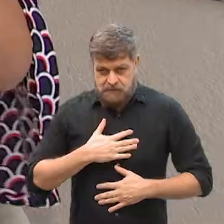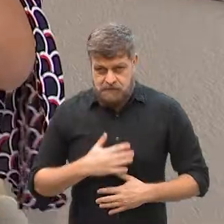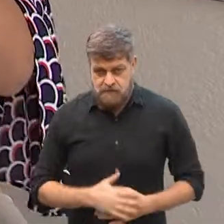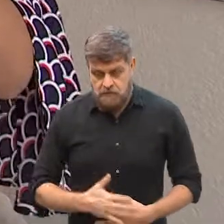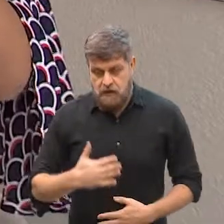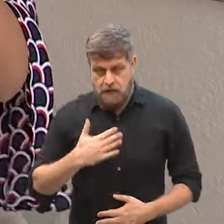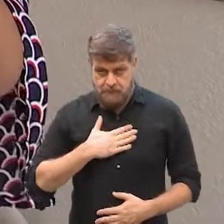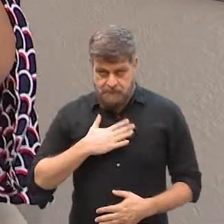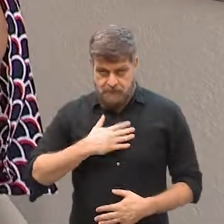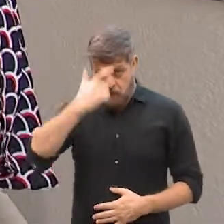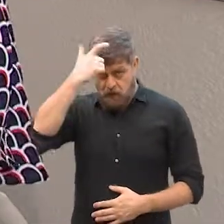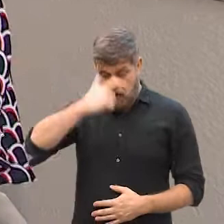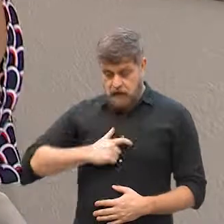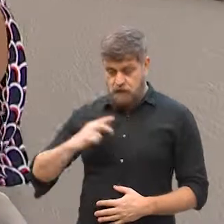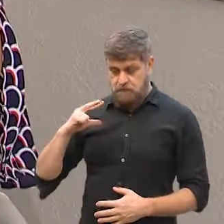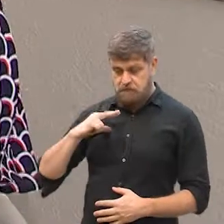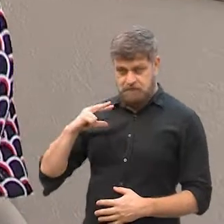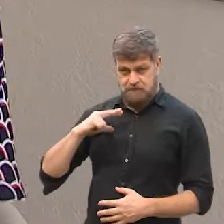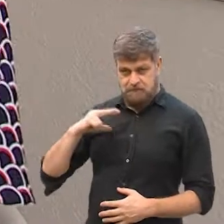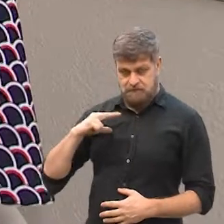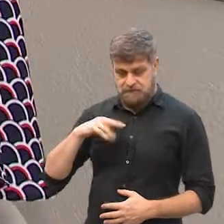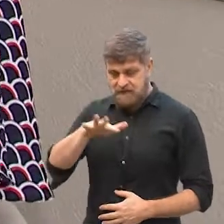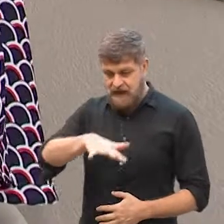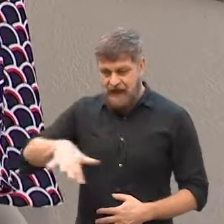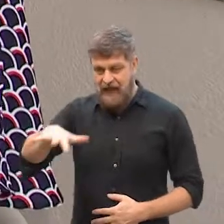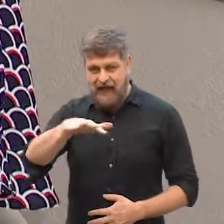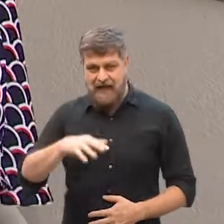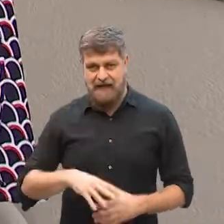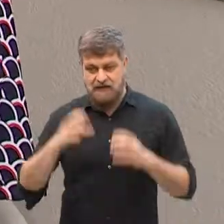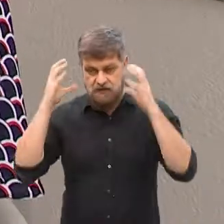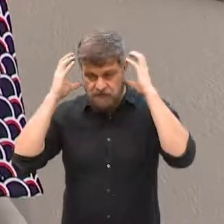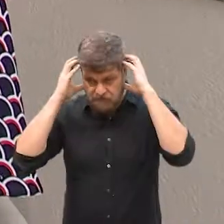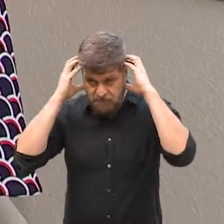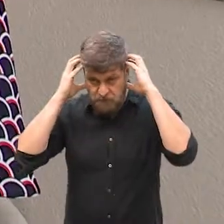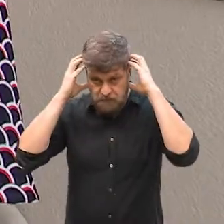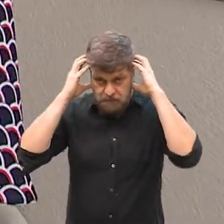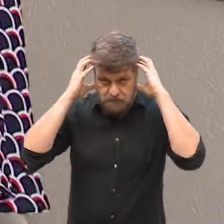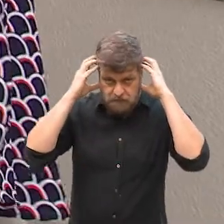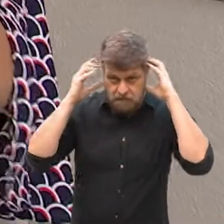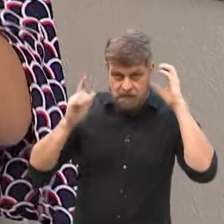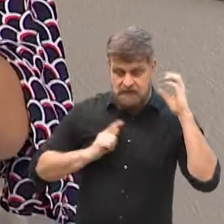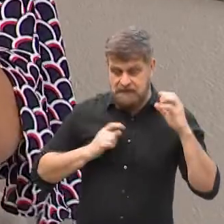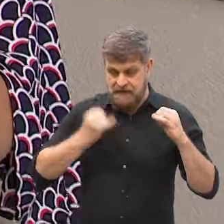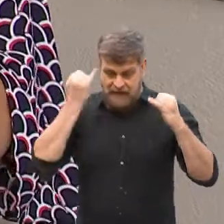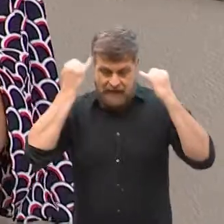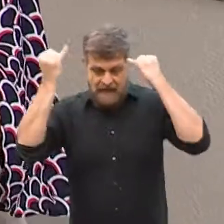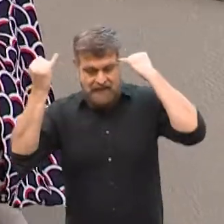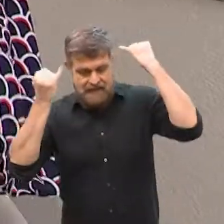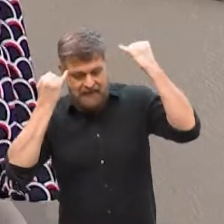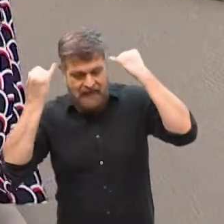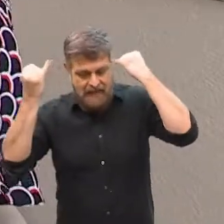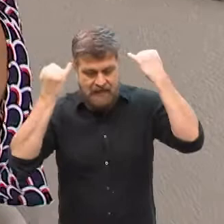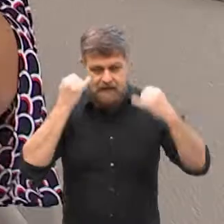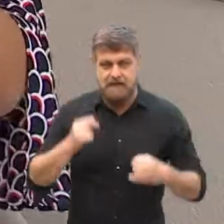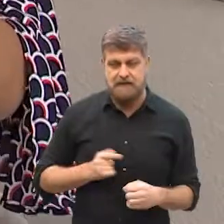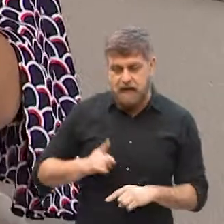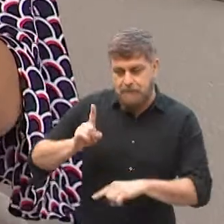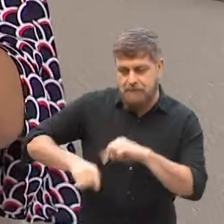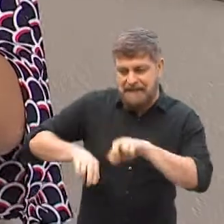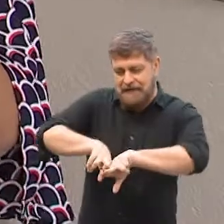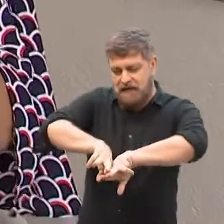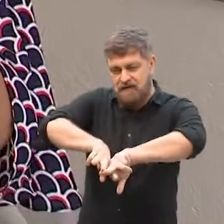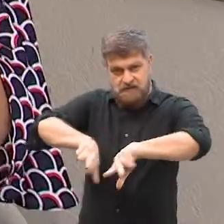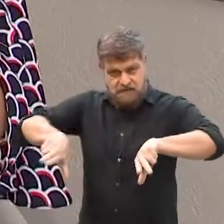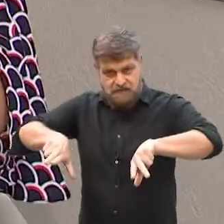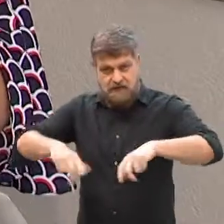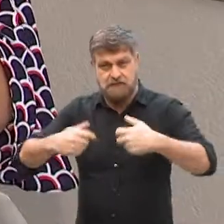meu caso, né, nessa parte da fonoaudiologia clínica, você tem que ter muita criatividade, você tem que ter muitos materiais,